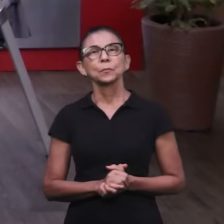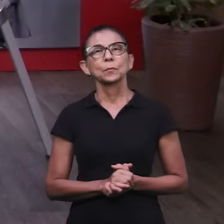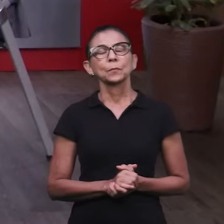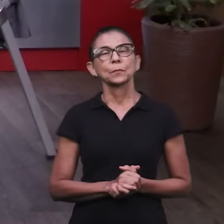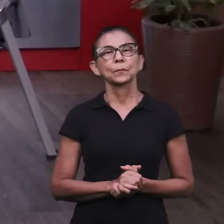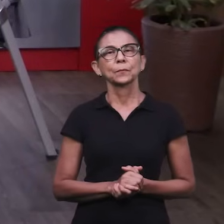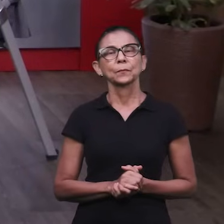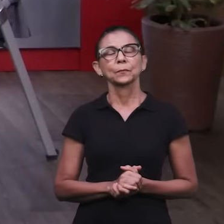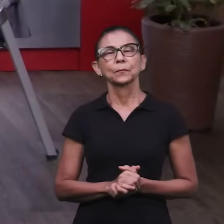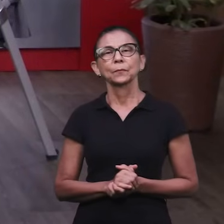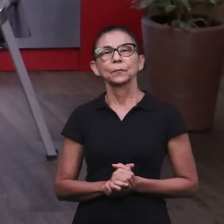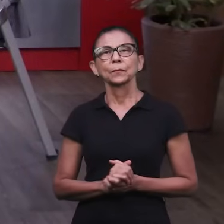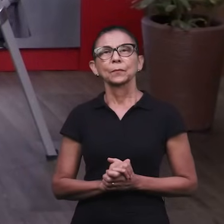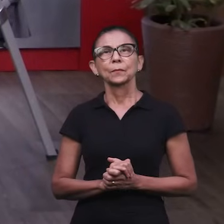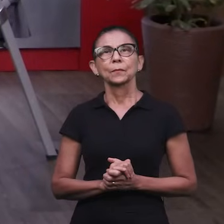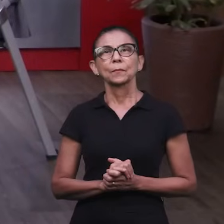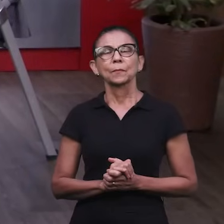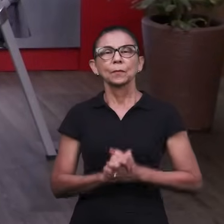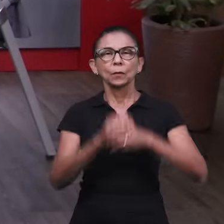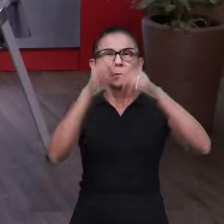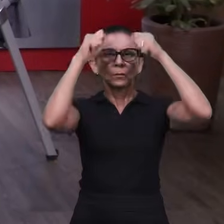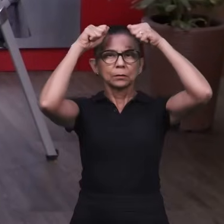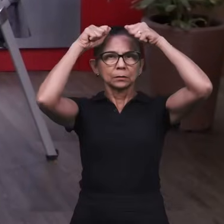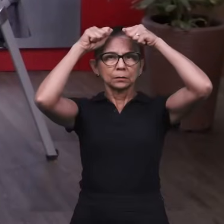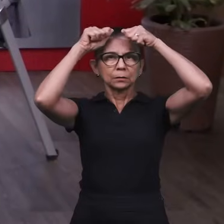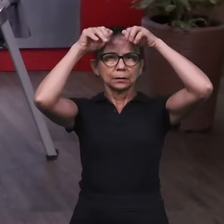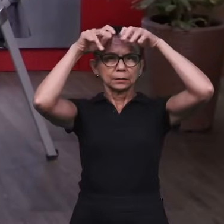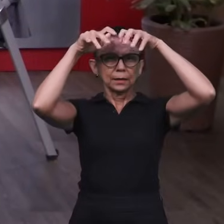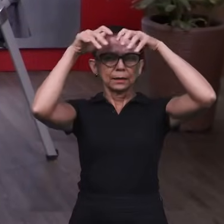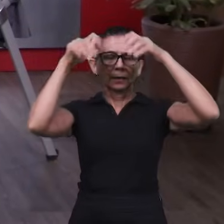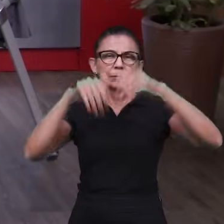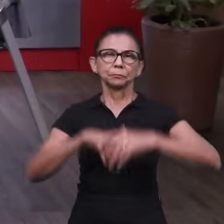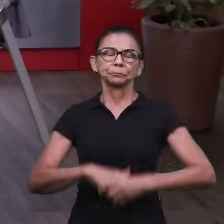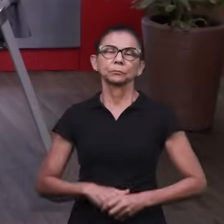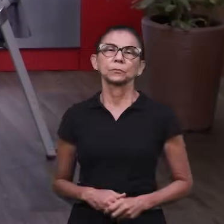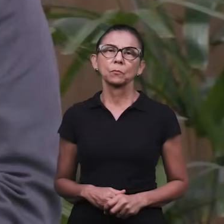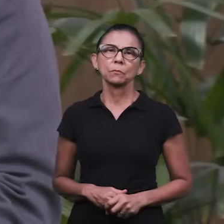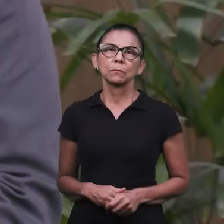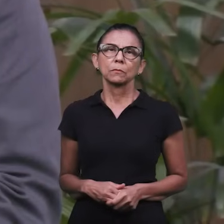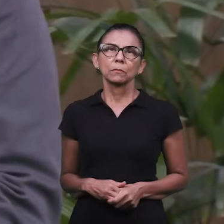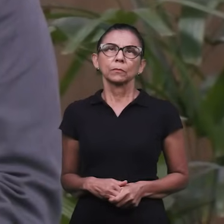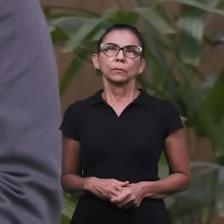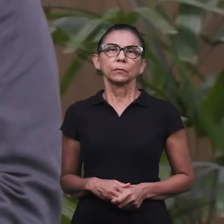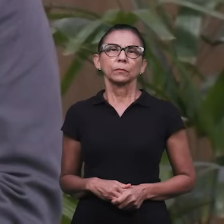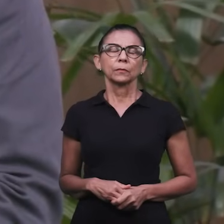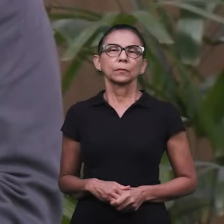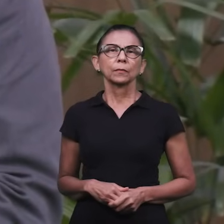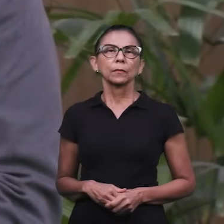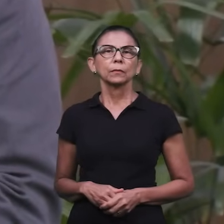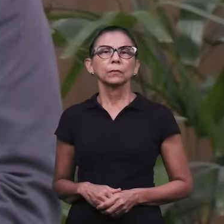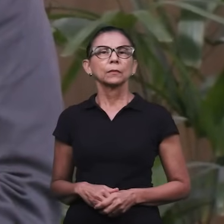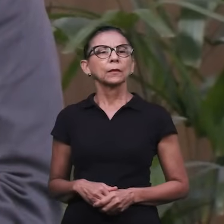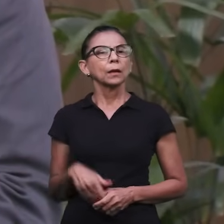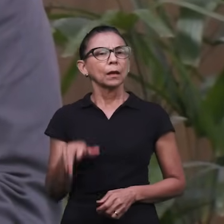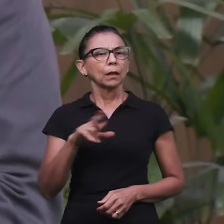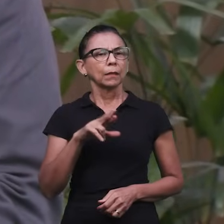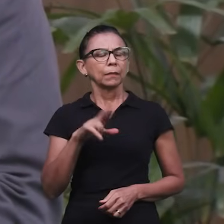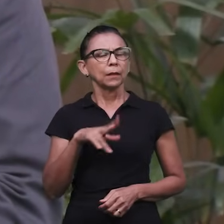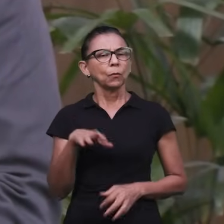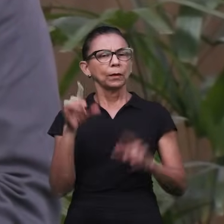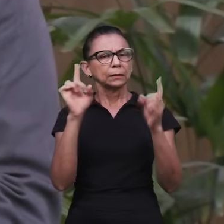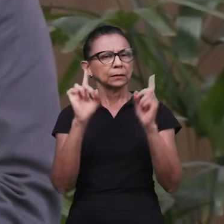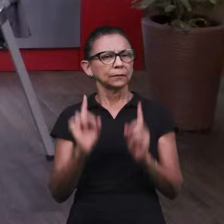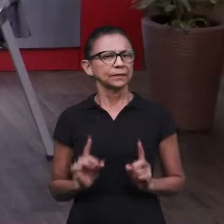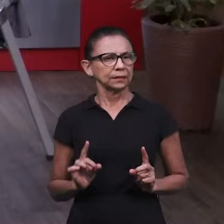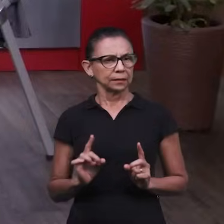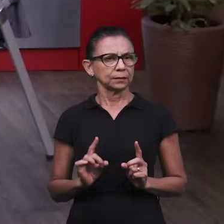o TDAH, Andressa, ele não é considerado uma deficiência, né? Por que não é considerado